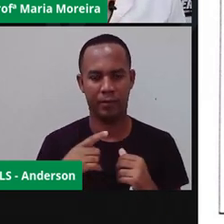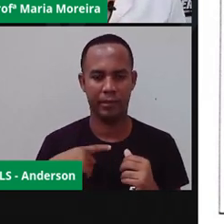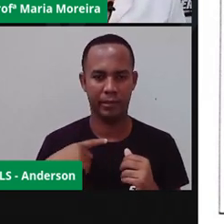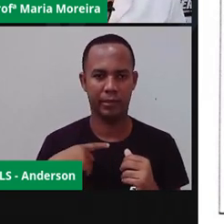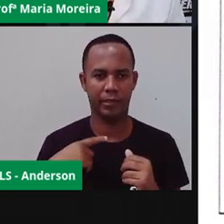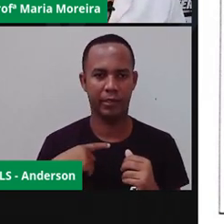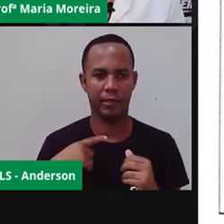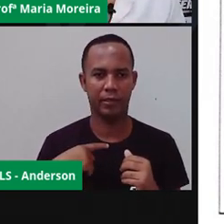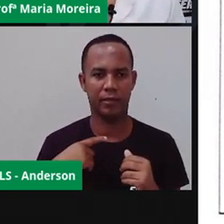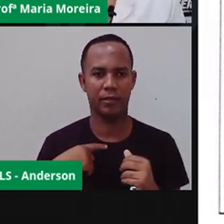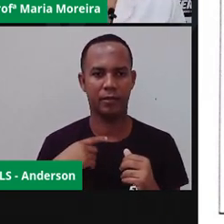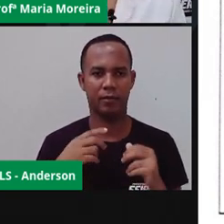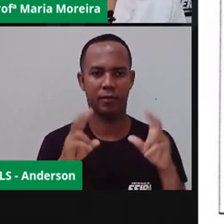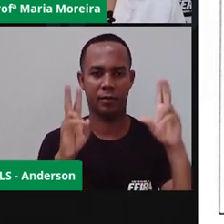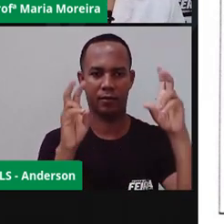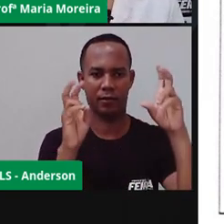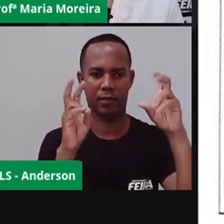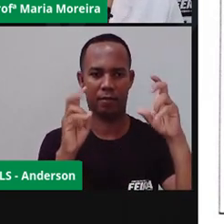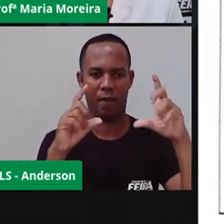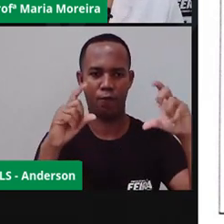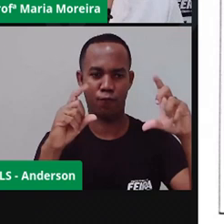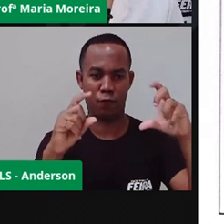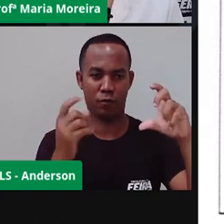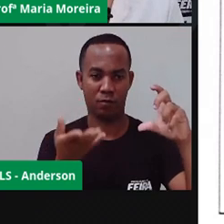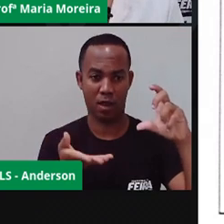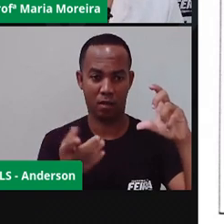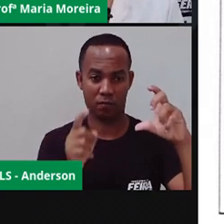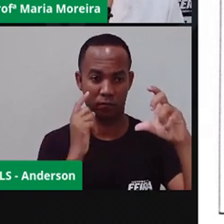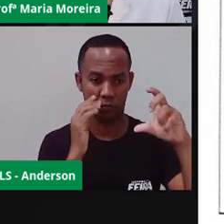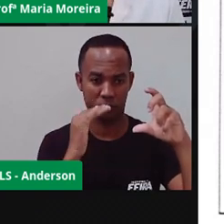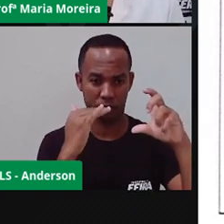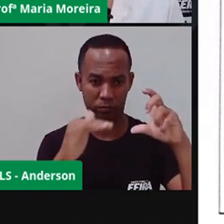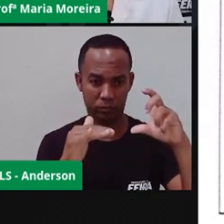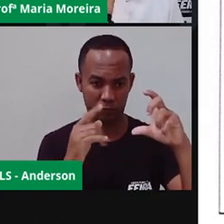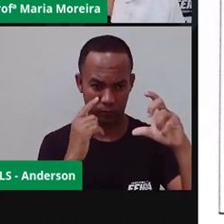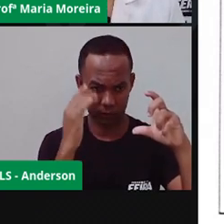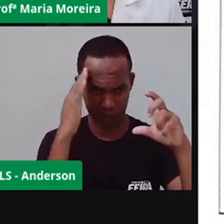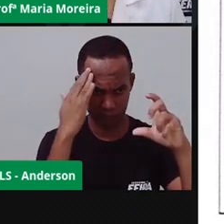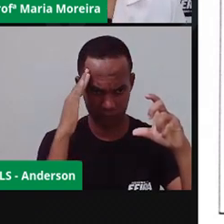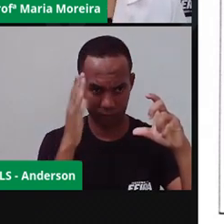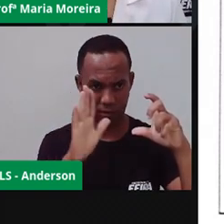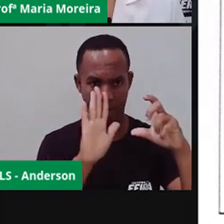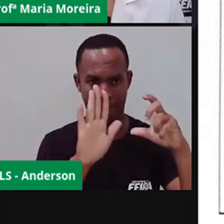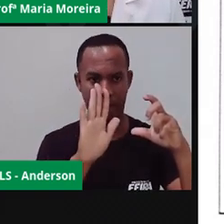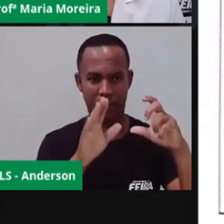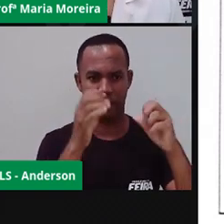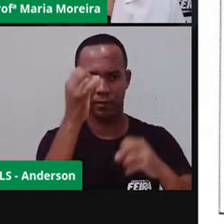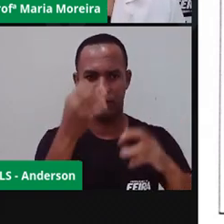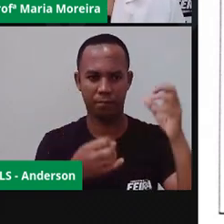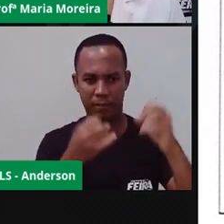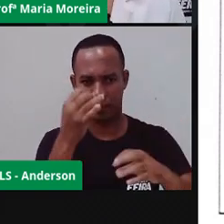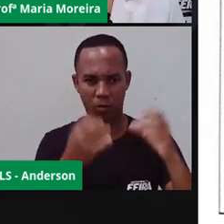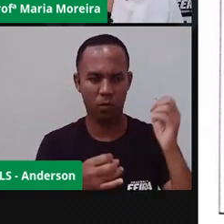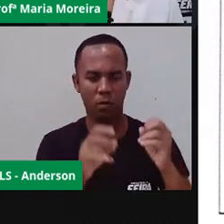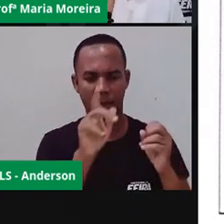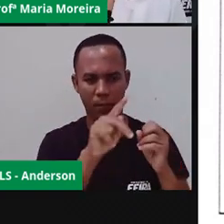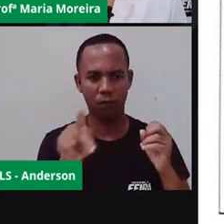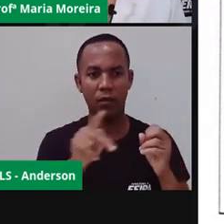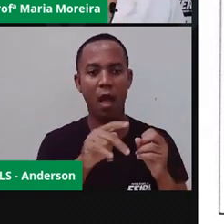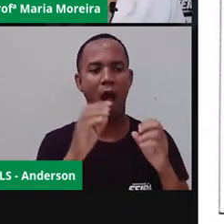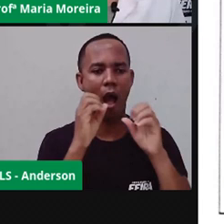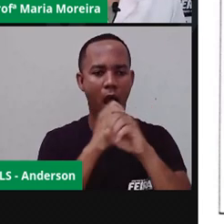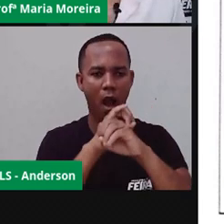Pró não explicasse, vocês provavelmente não entenderiam. Por quê? Porque precisa da notícia.